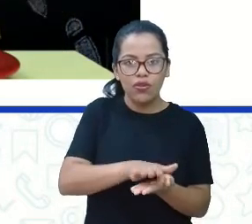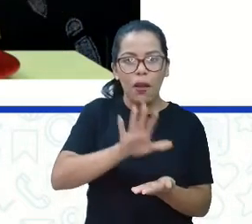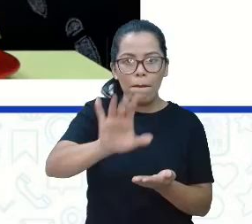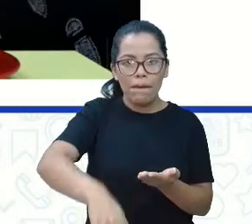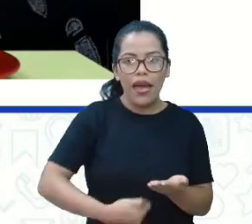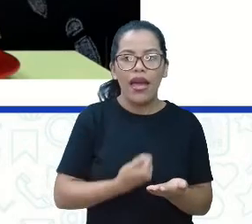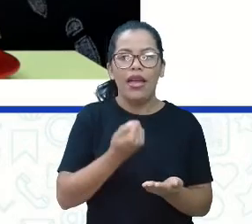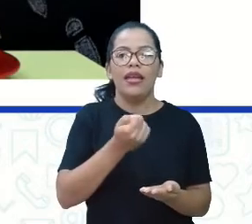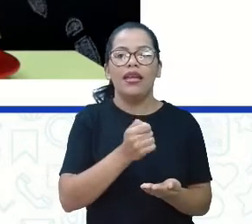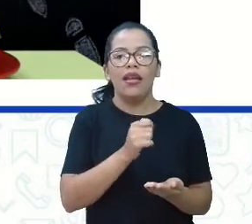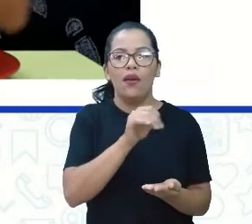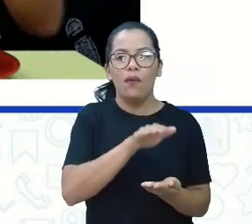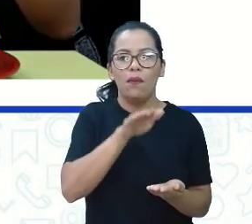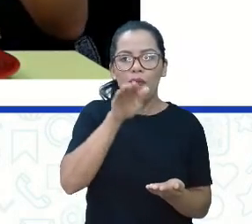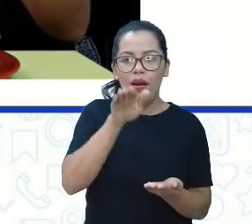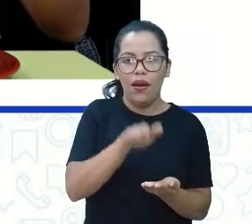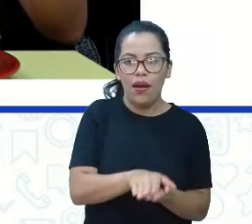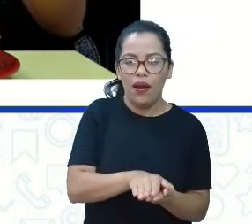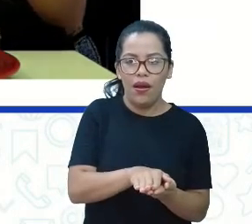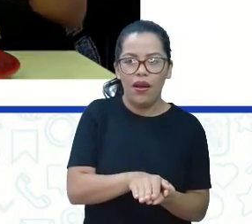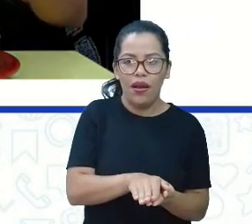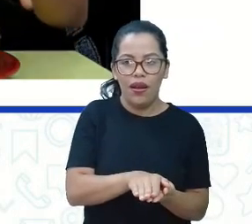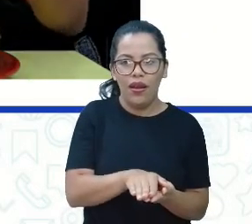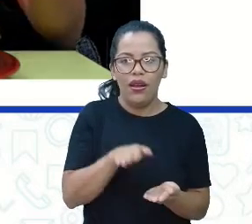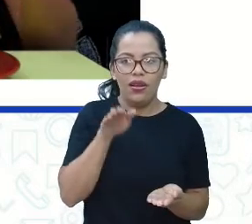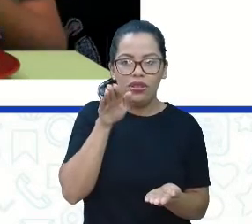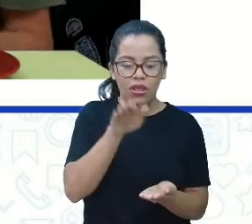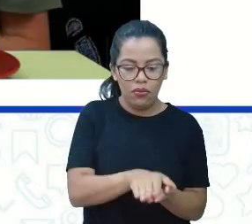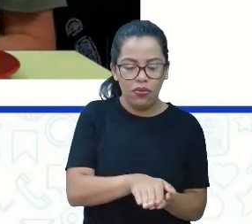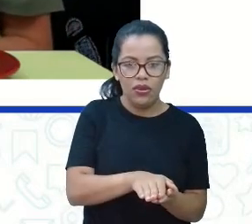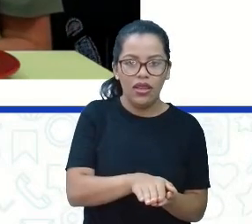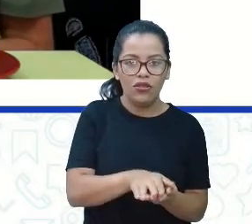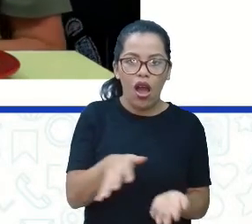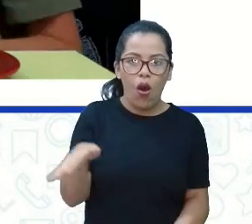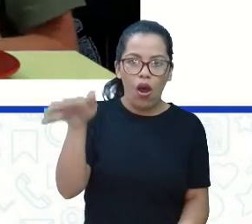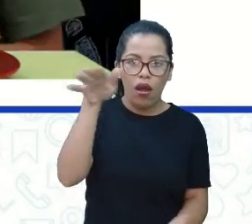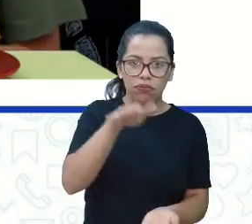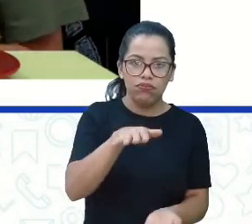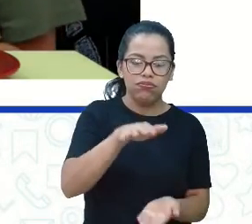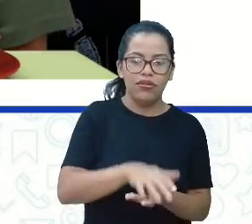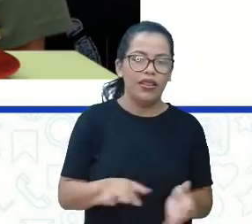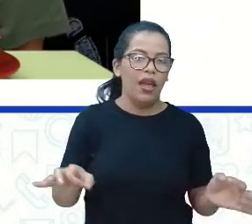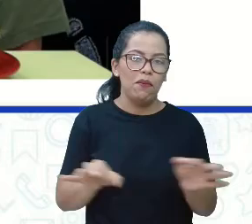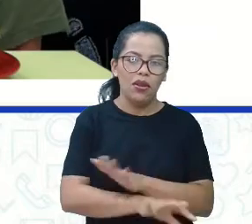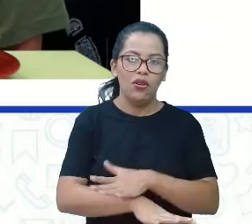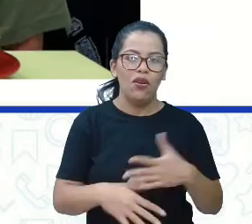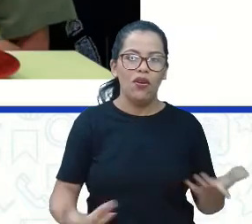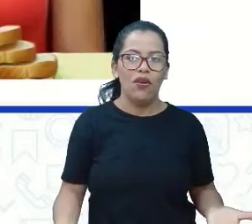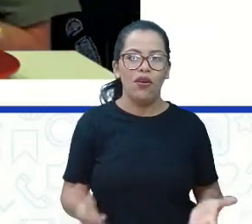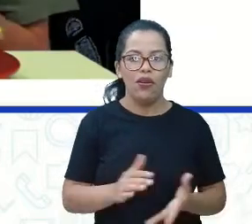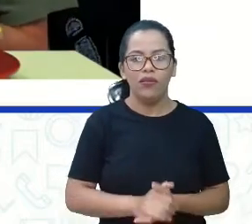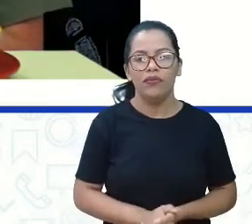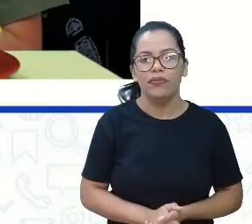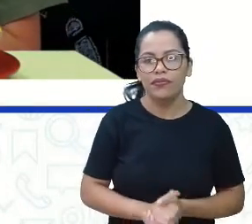pão. Coloque a fatia sobre o queijo. Acabou.